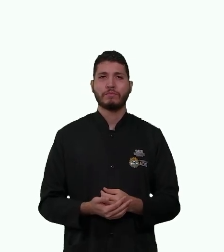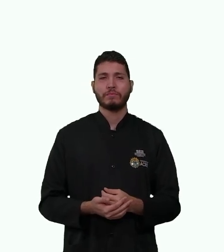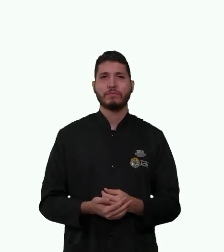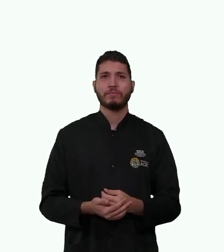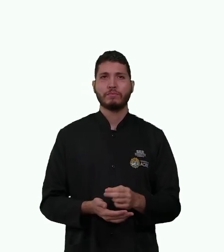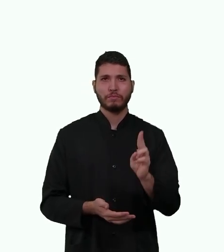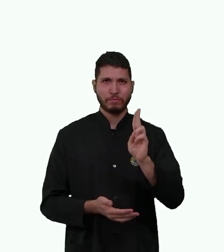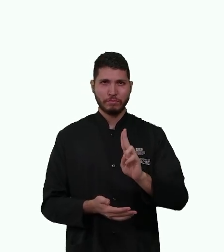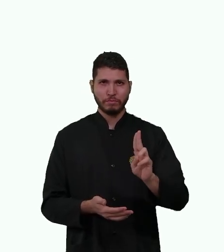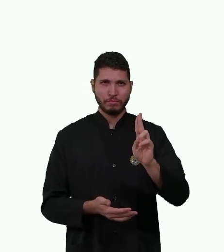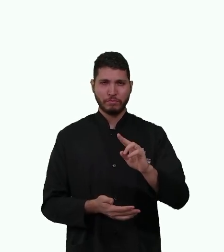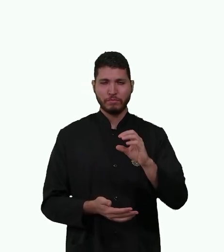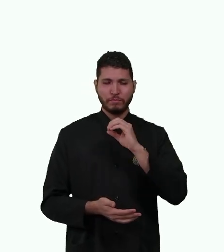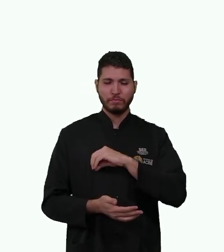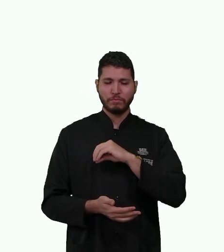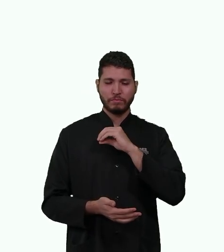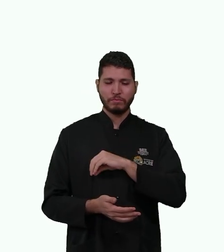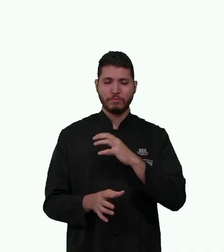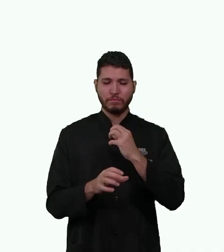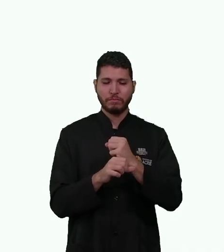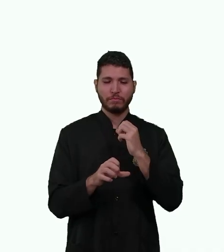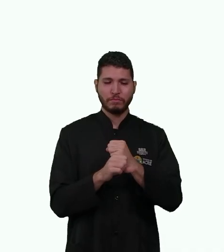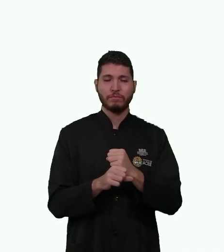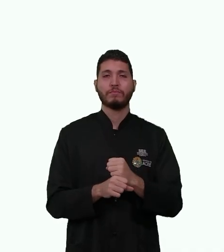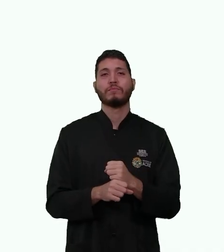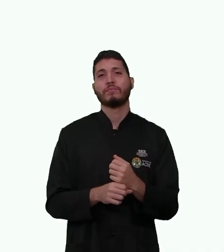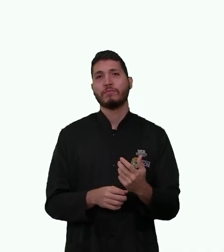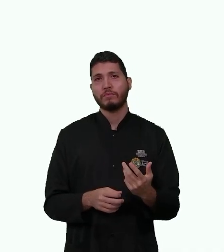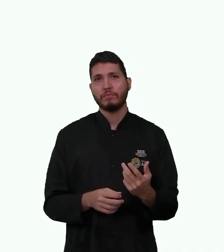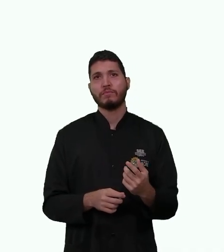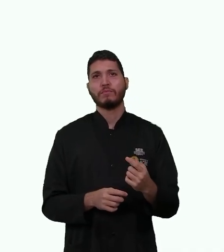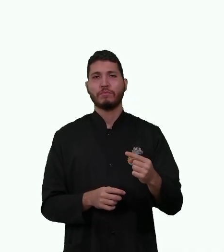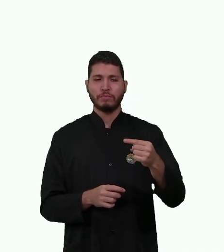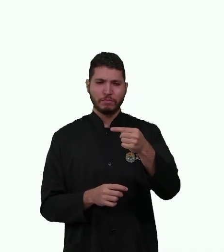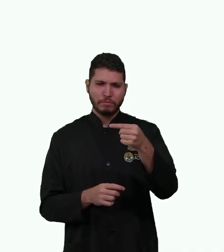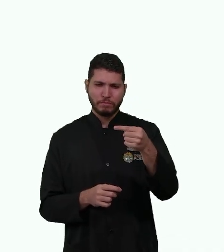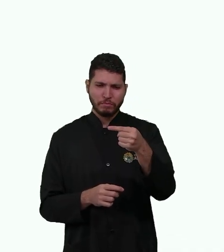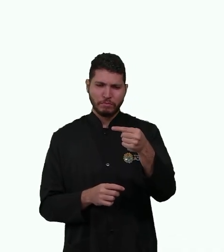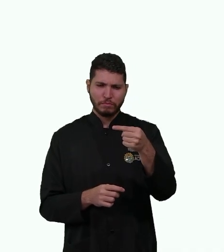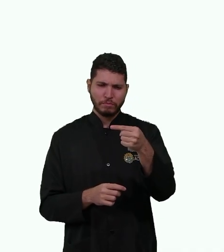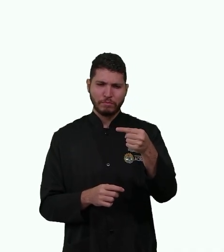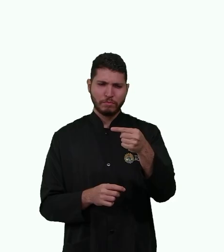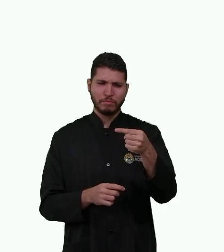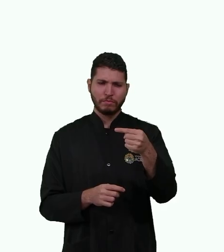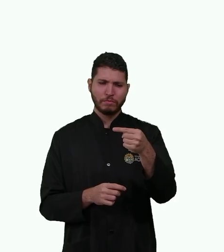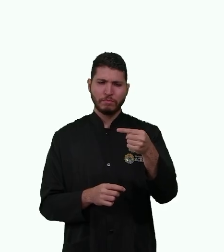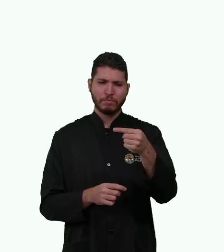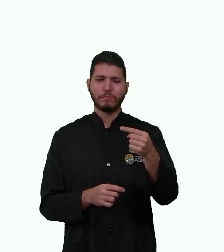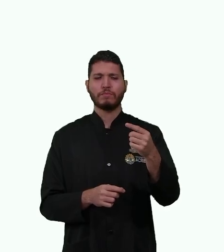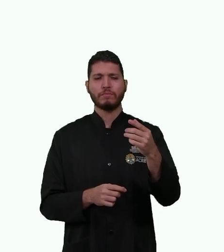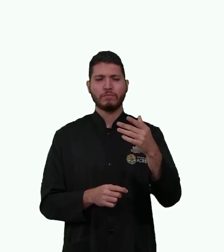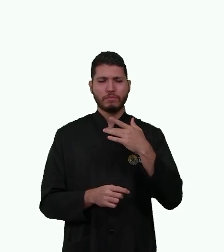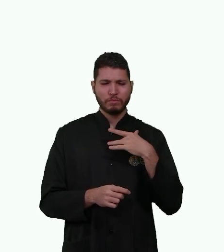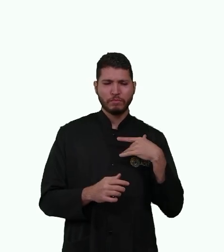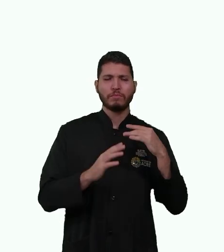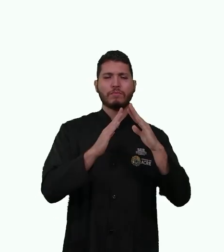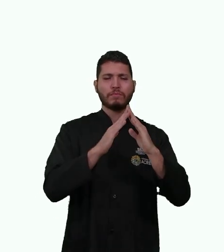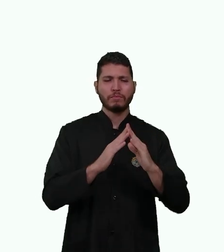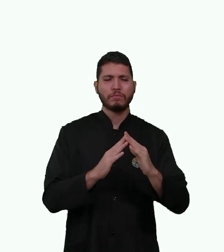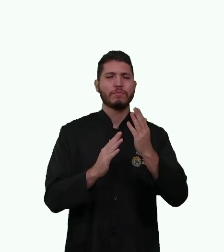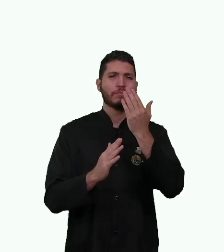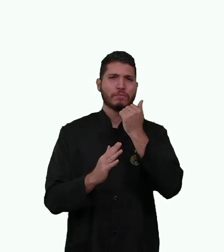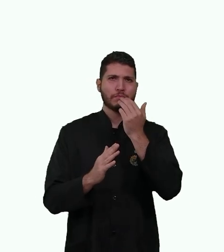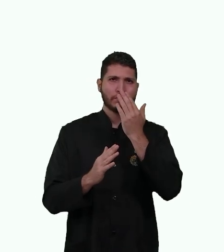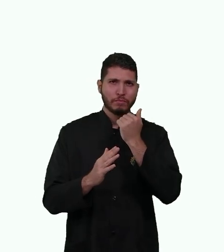que é o 1.270, e subtraia o valor ao qual ela usa para saúde, habitação e